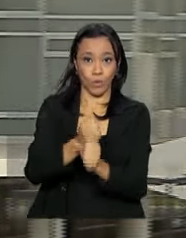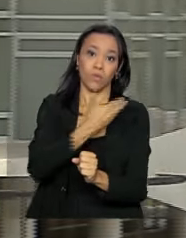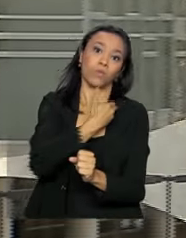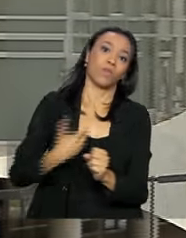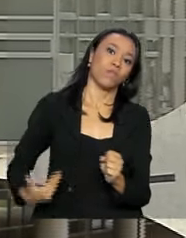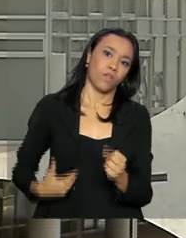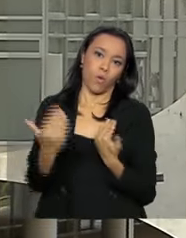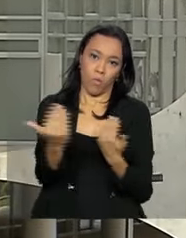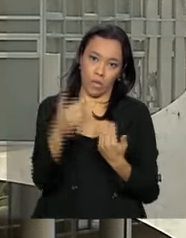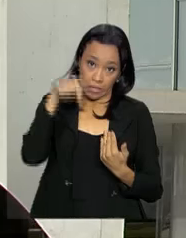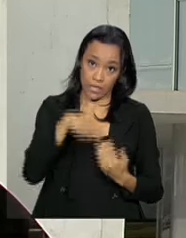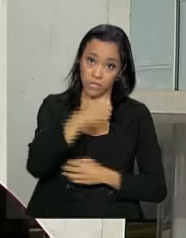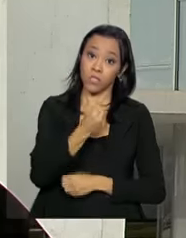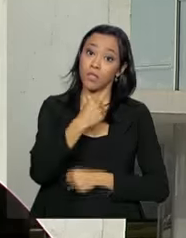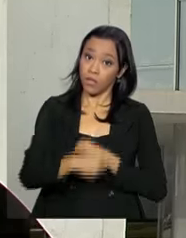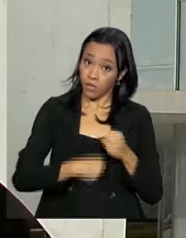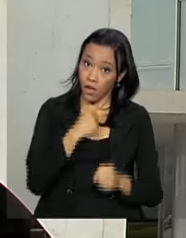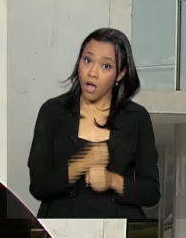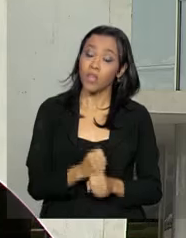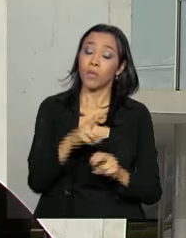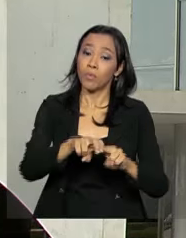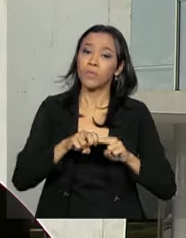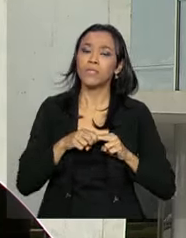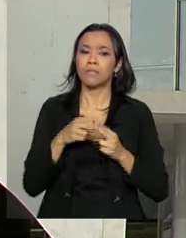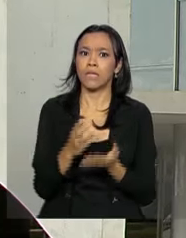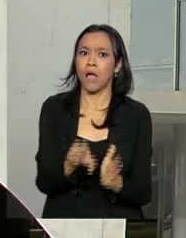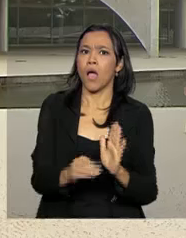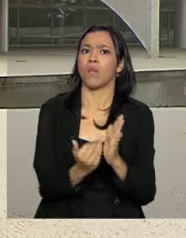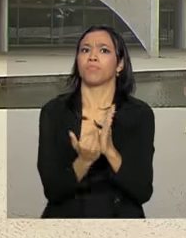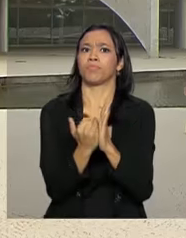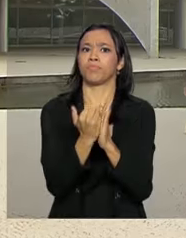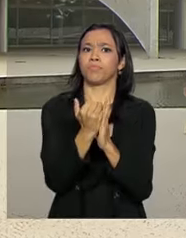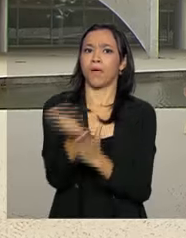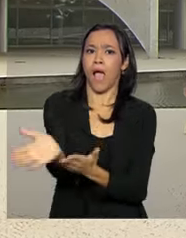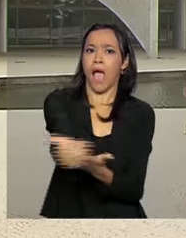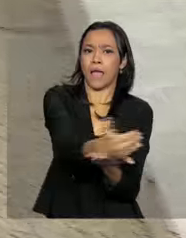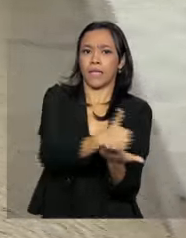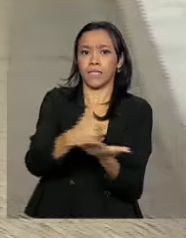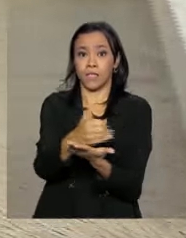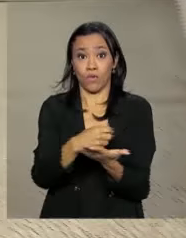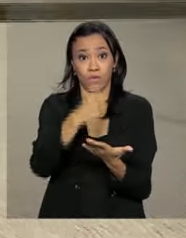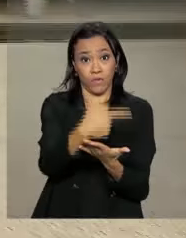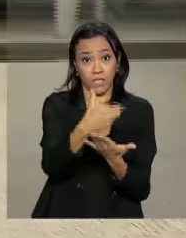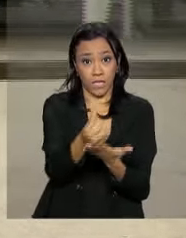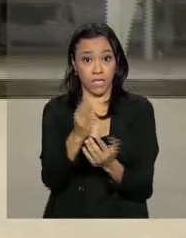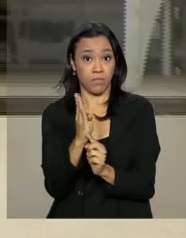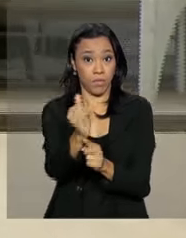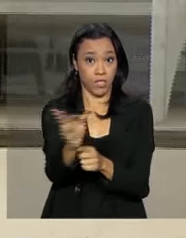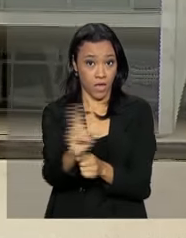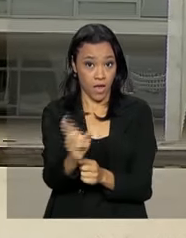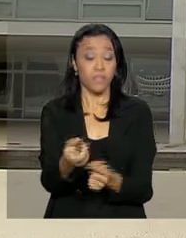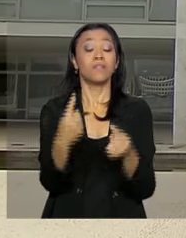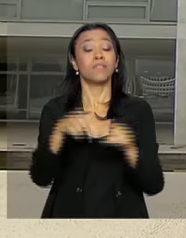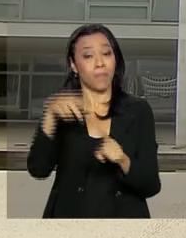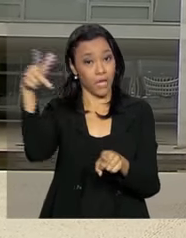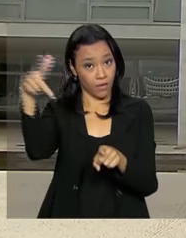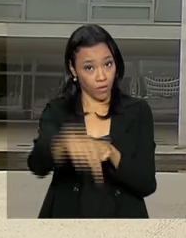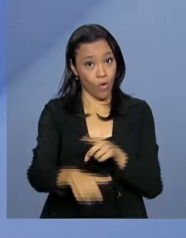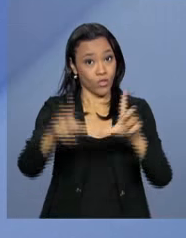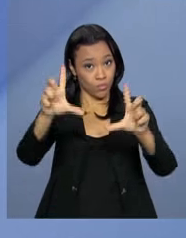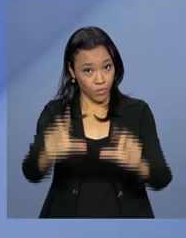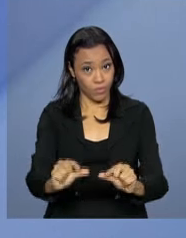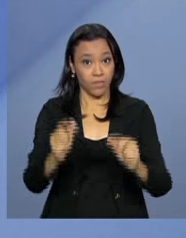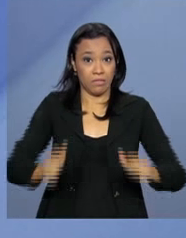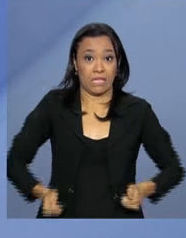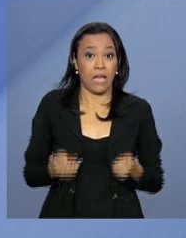ano. Para isso, ele conta com um aumento na arrecadação de R 26 bilhões. Também estão previstos cortes nos gastos.